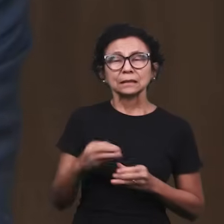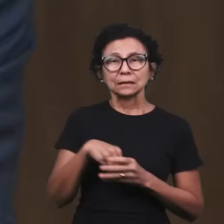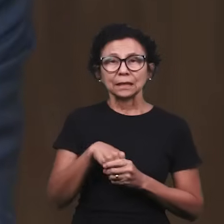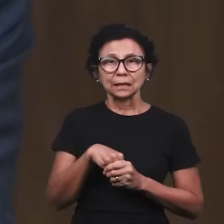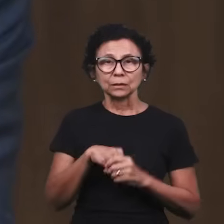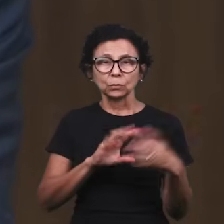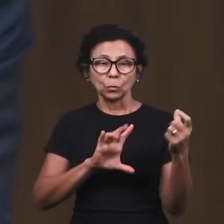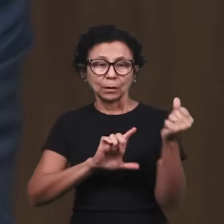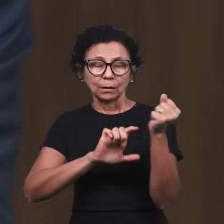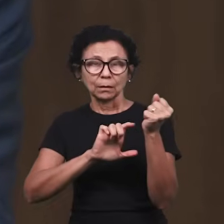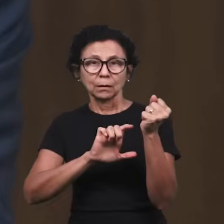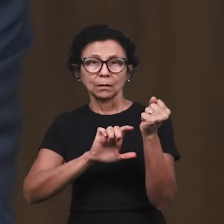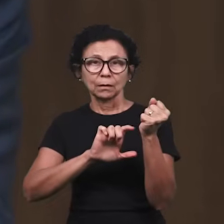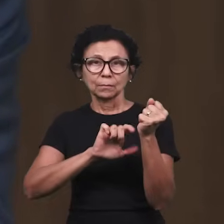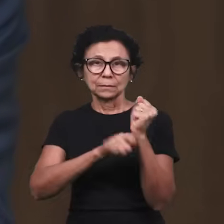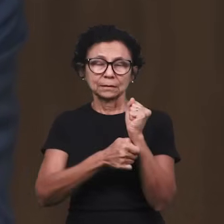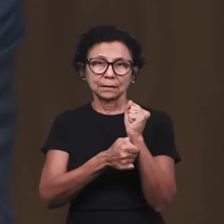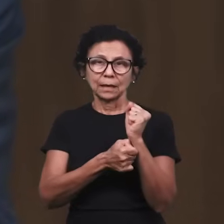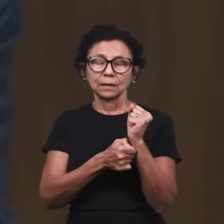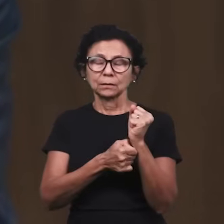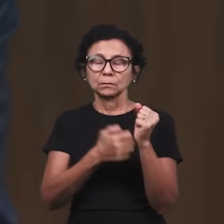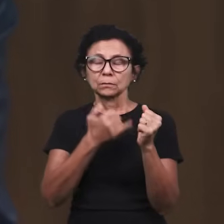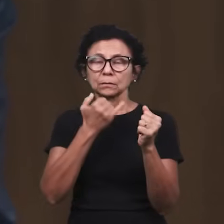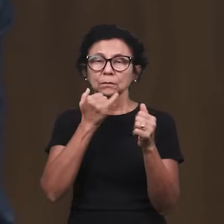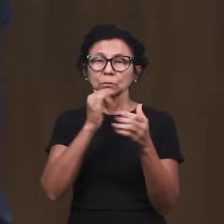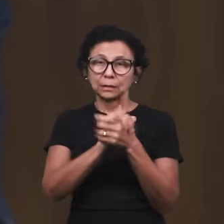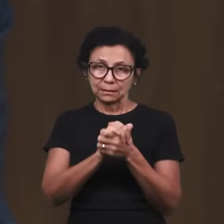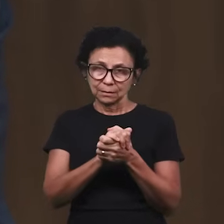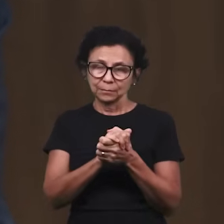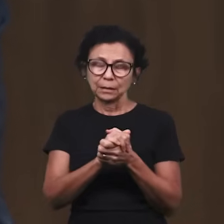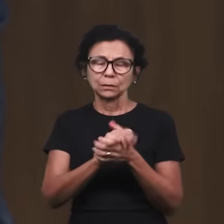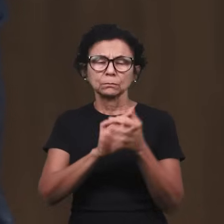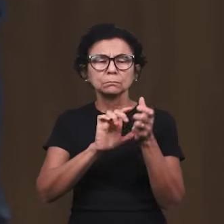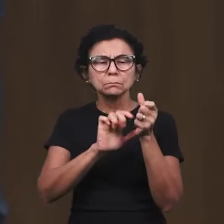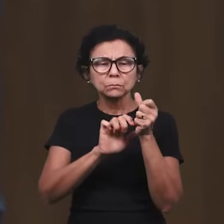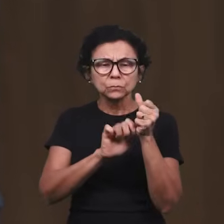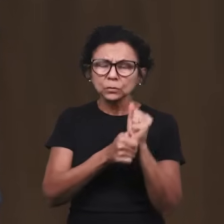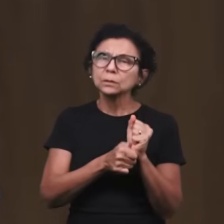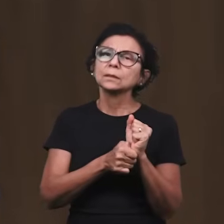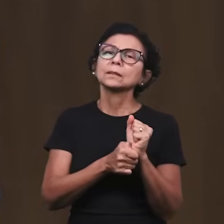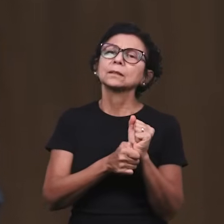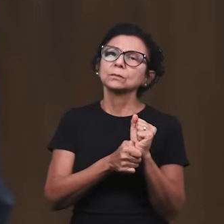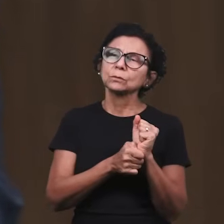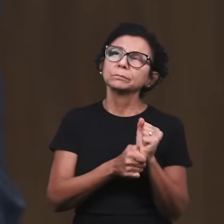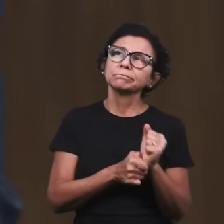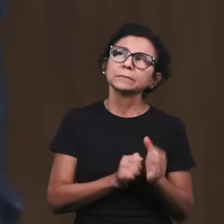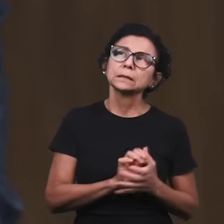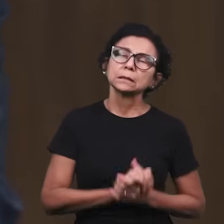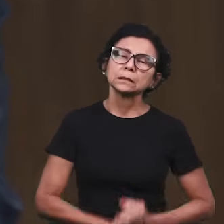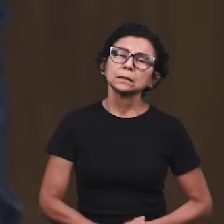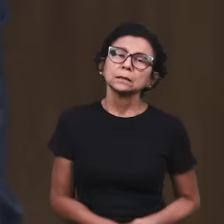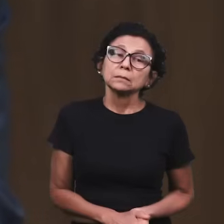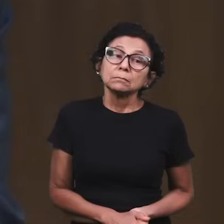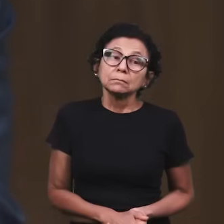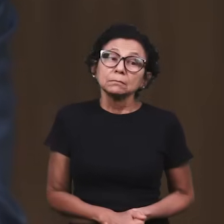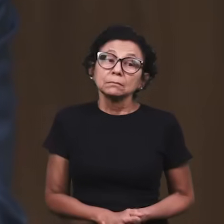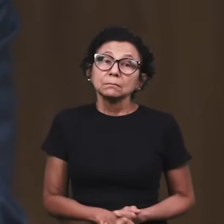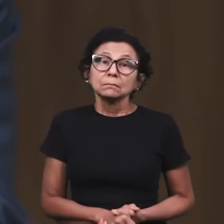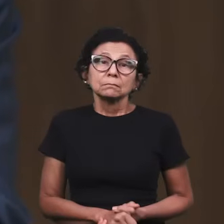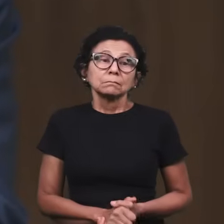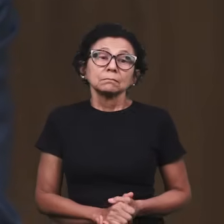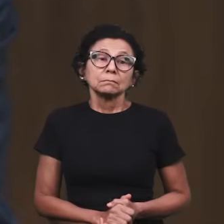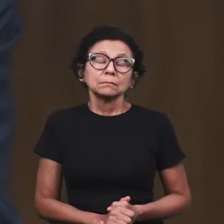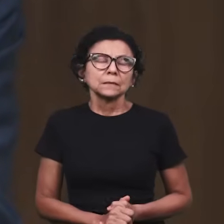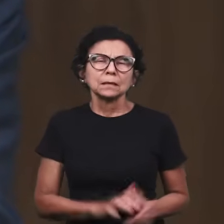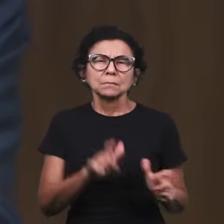no casamento. Existe um segredo no casamento e que muitas vezes as pessoas